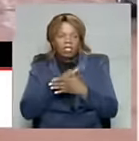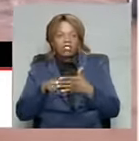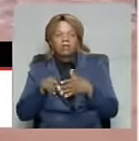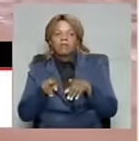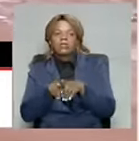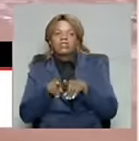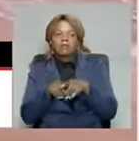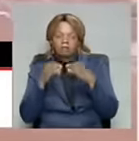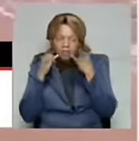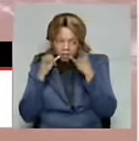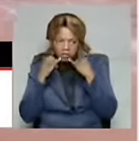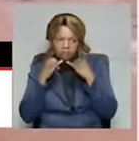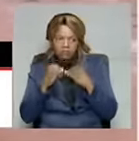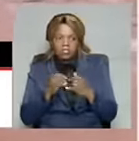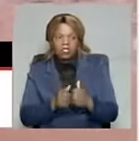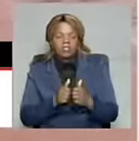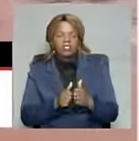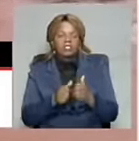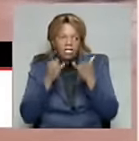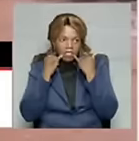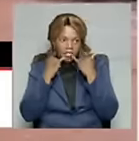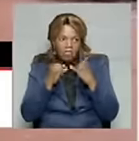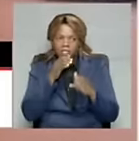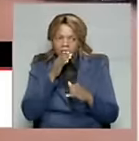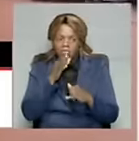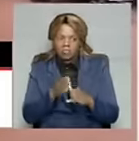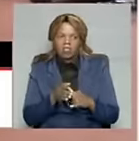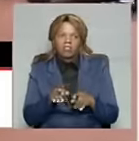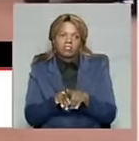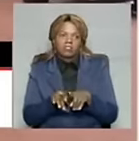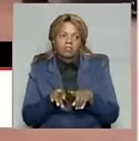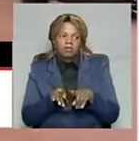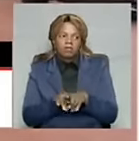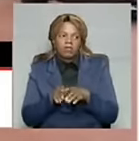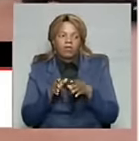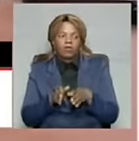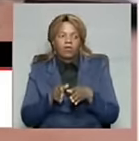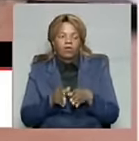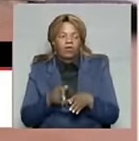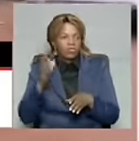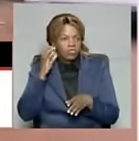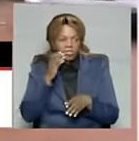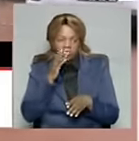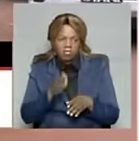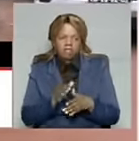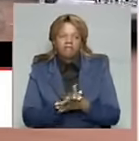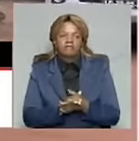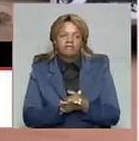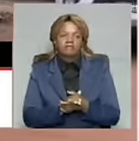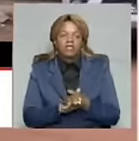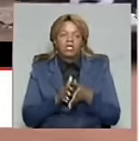Angola tem estado a acompanhar esta informação, o desenrolar desta informação desde as primeiras horas desta segunda-feira. Estamos